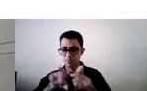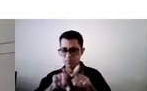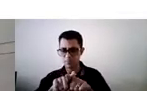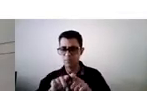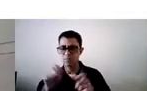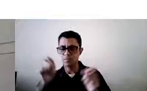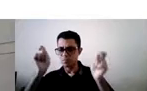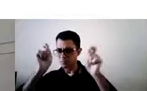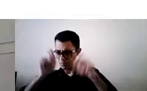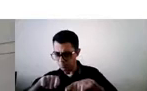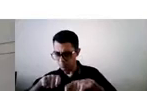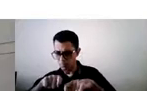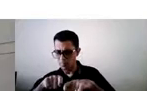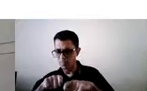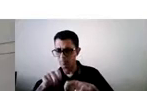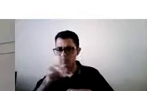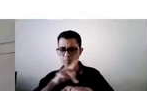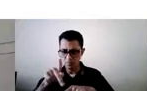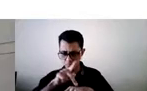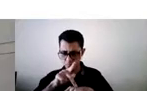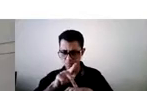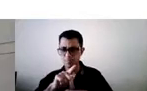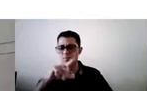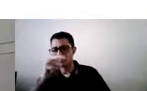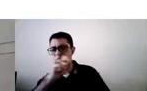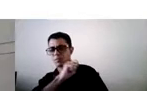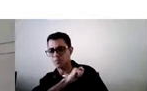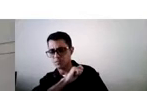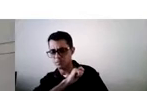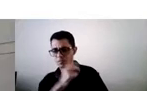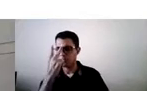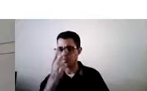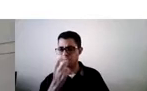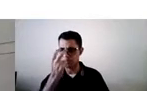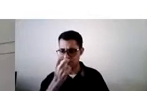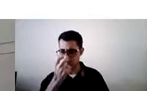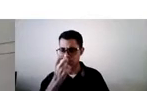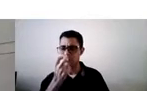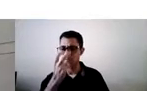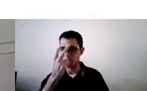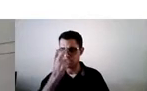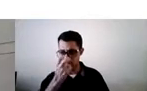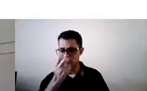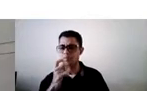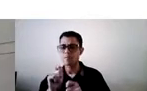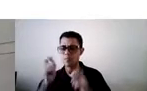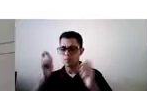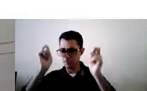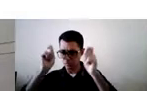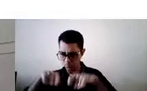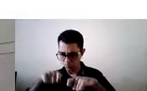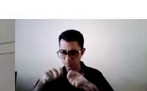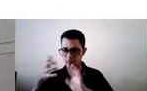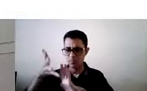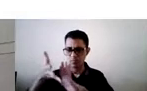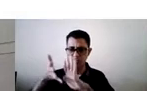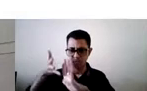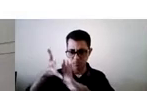se possivelmente nós tivermos um professor ou um aluno que tenha baixa visão ou que seja cego, também